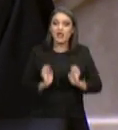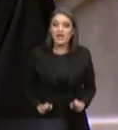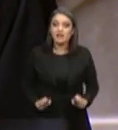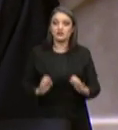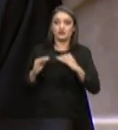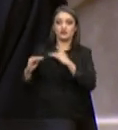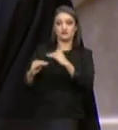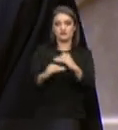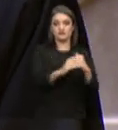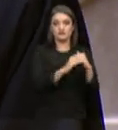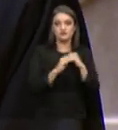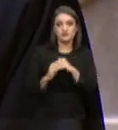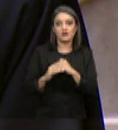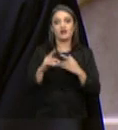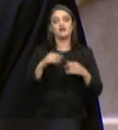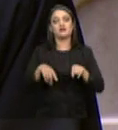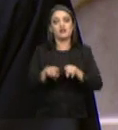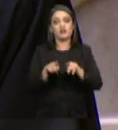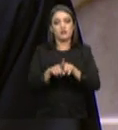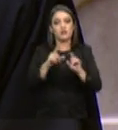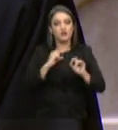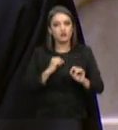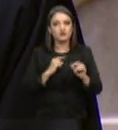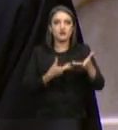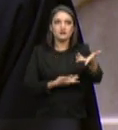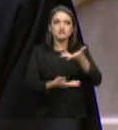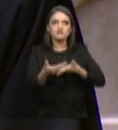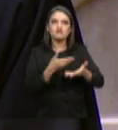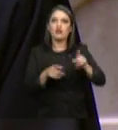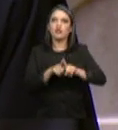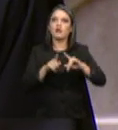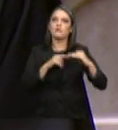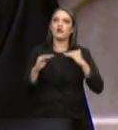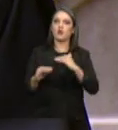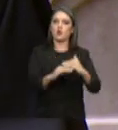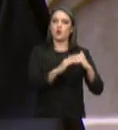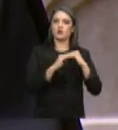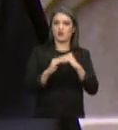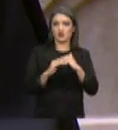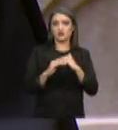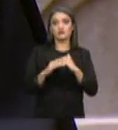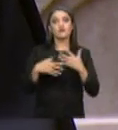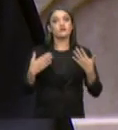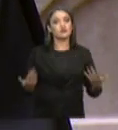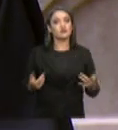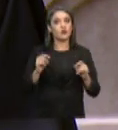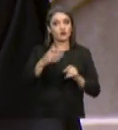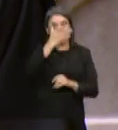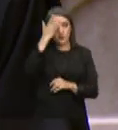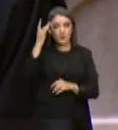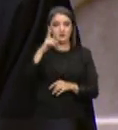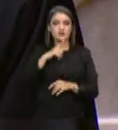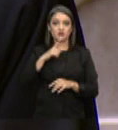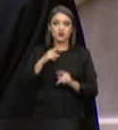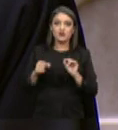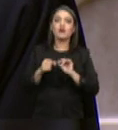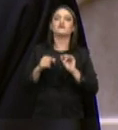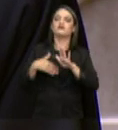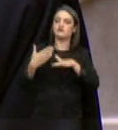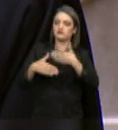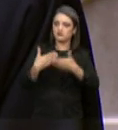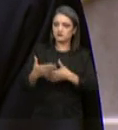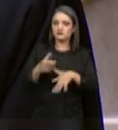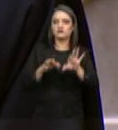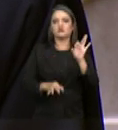universais pela reciprocidade e pela igualdade Isto é foi um indivíduo que reconstruiu o raciocínio